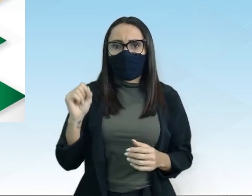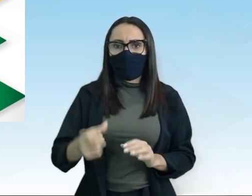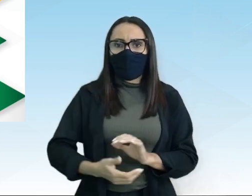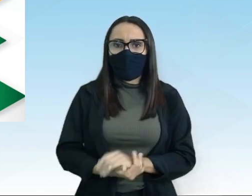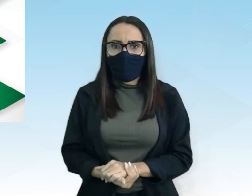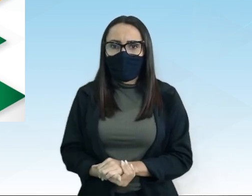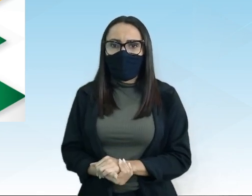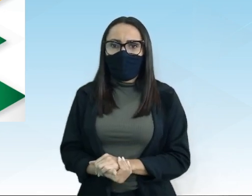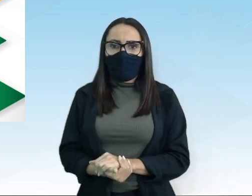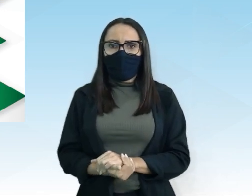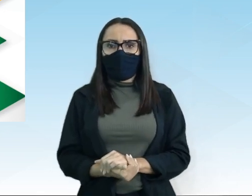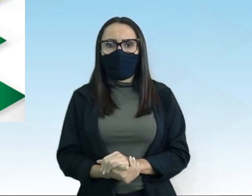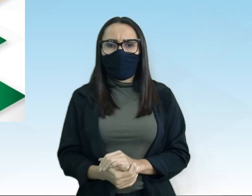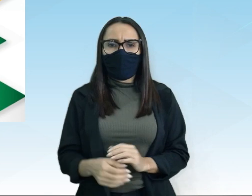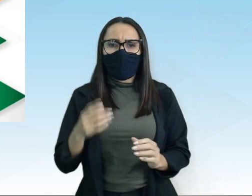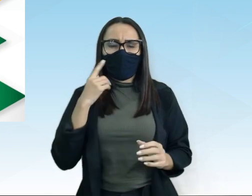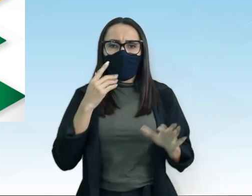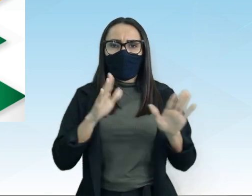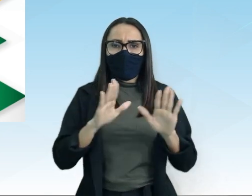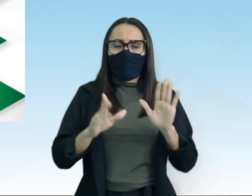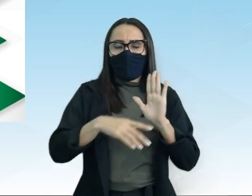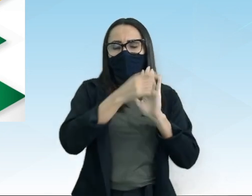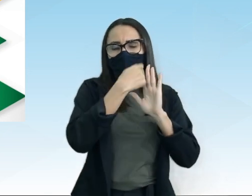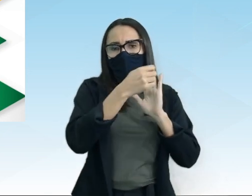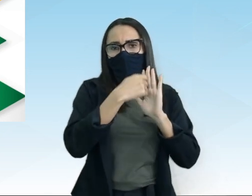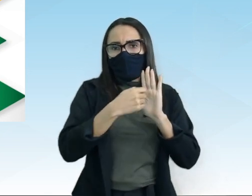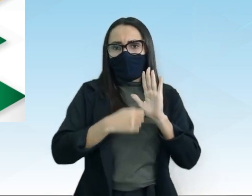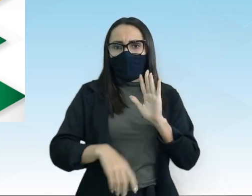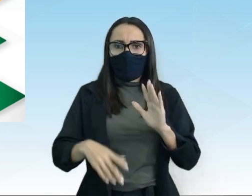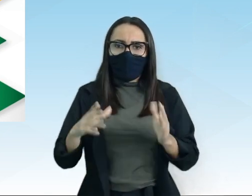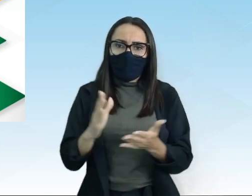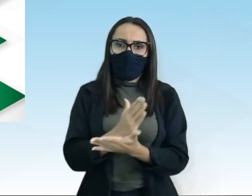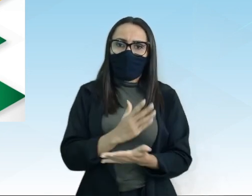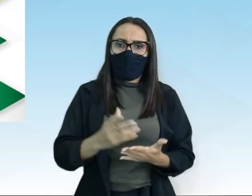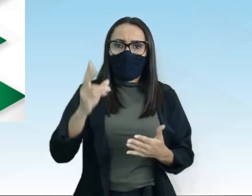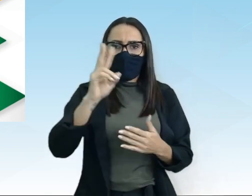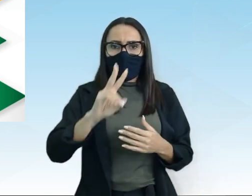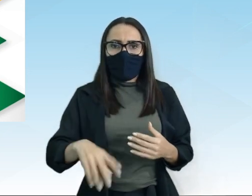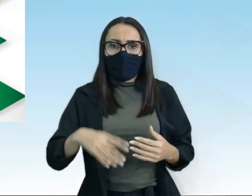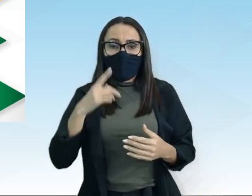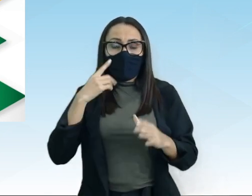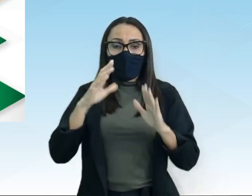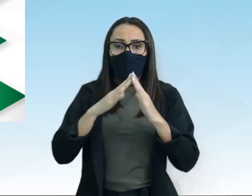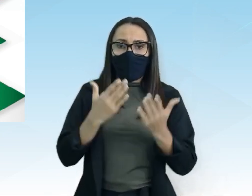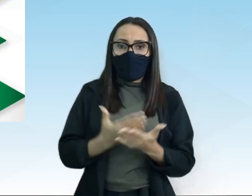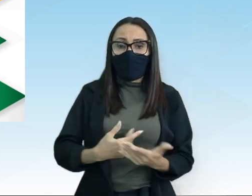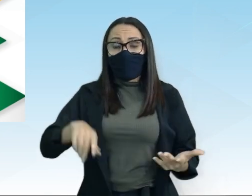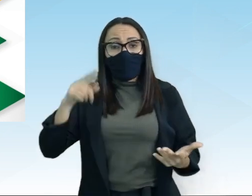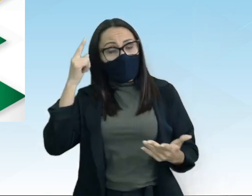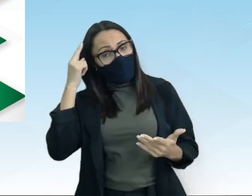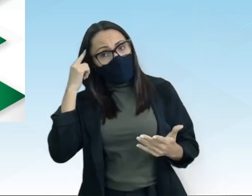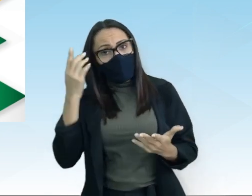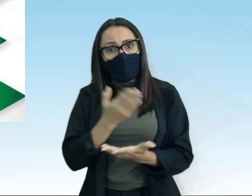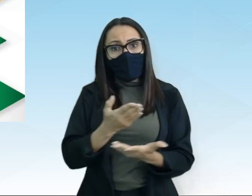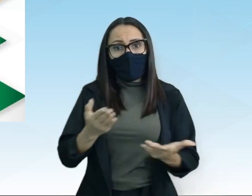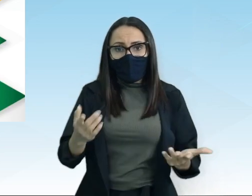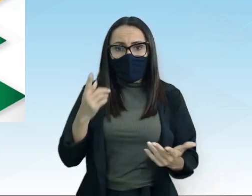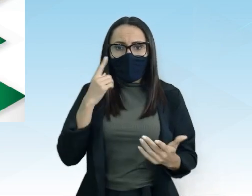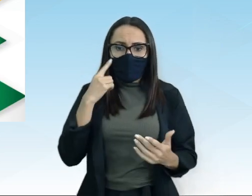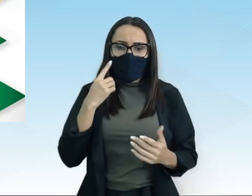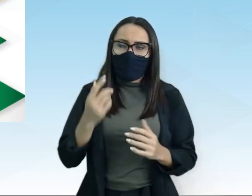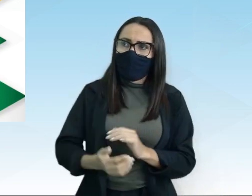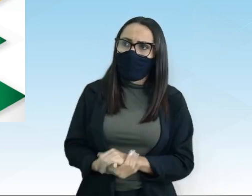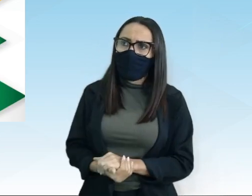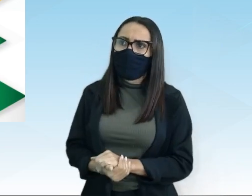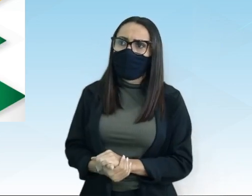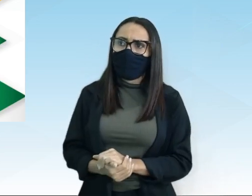língua falada, não só a língua escrita, que muitas vezes na escola a gente só pensa na questão da língua